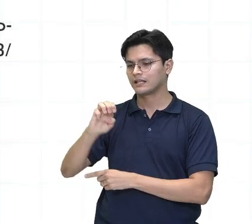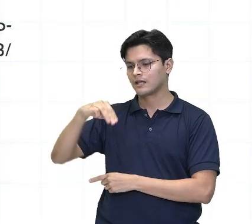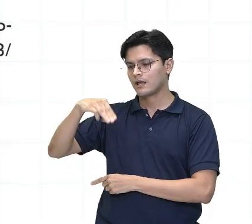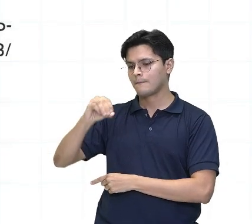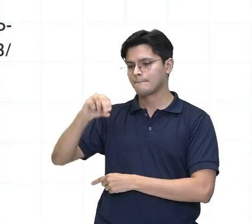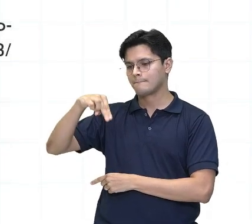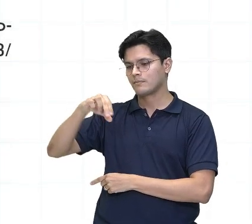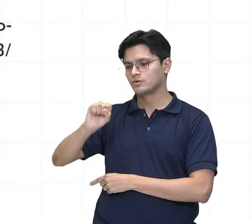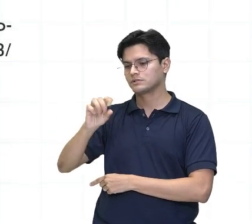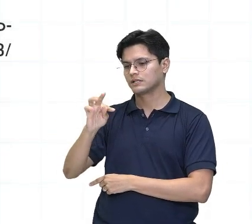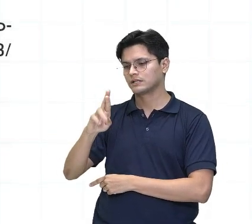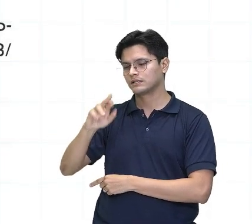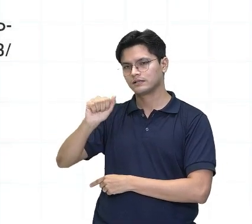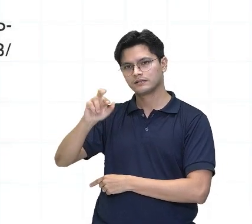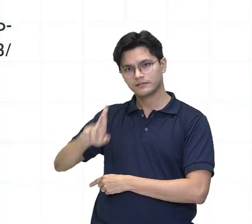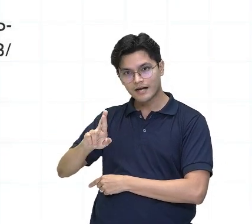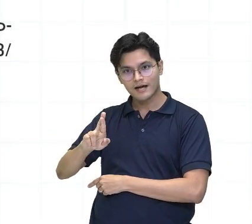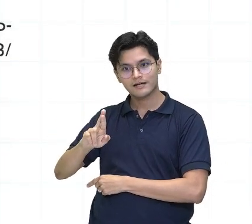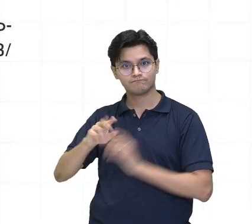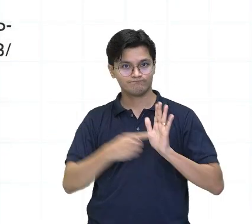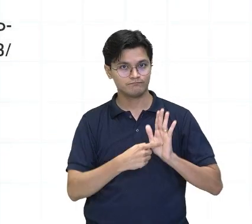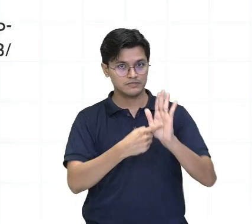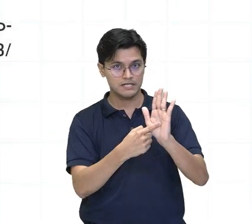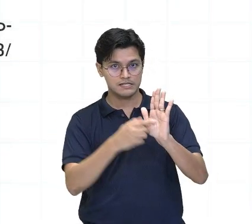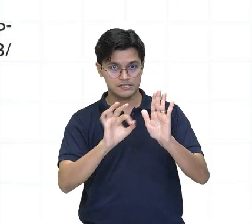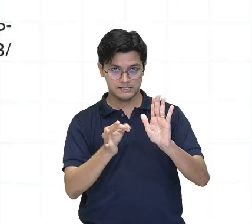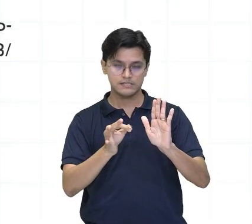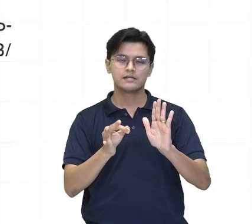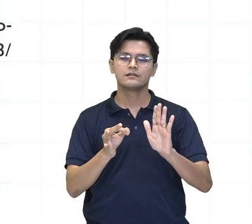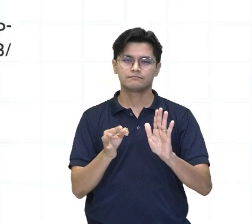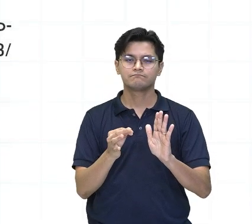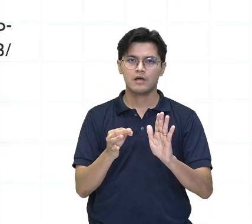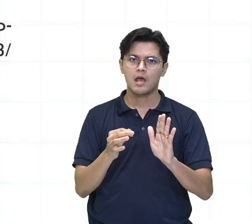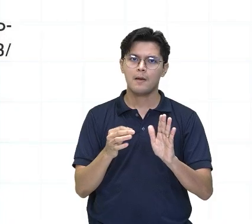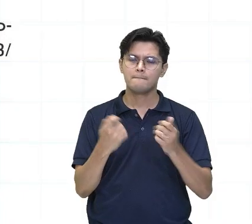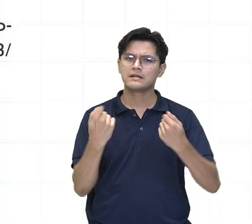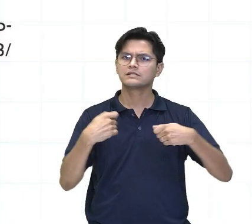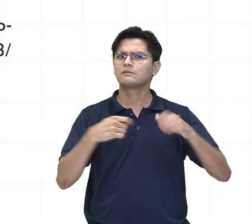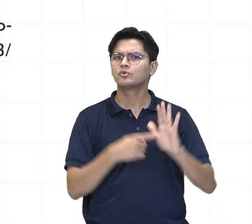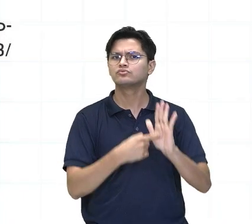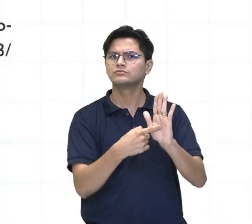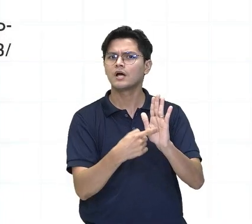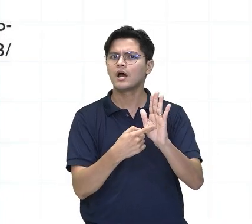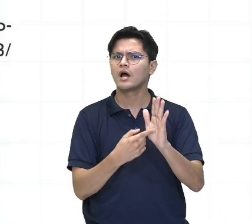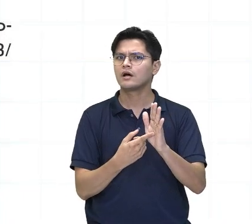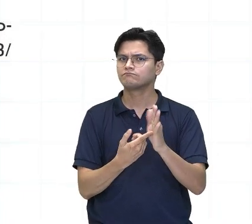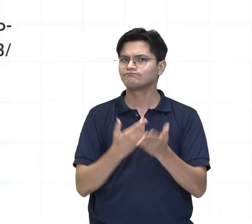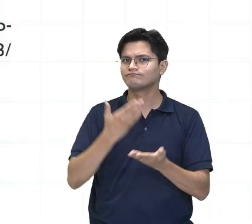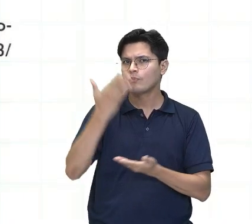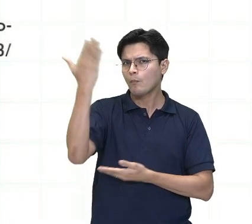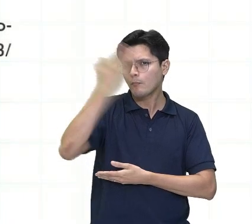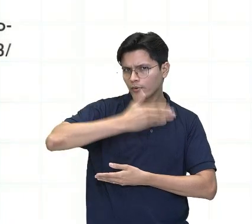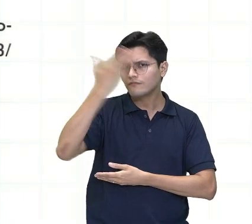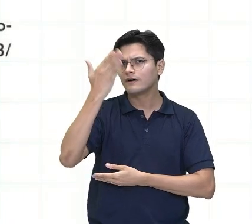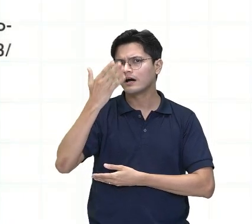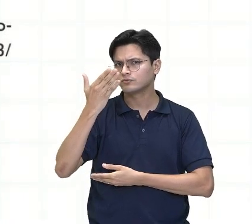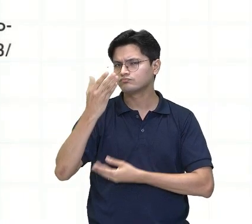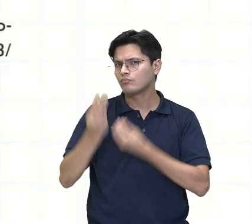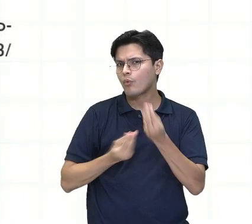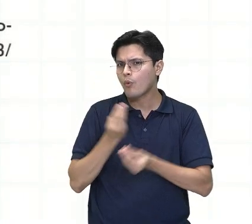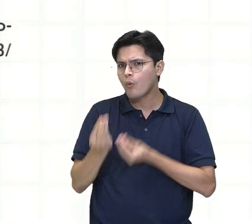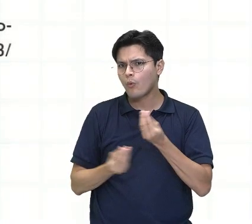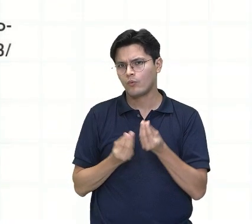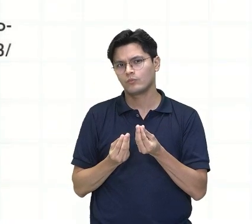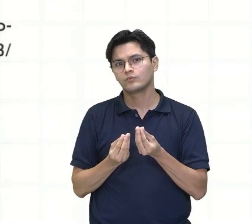olha só, o que ele fala? Que ele tem que ser demonstrado, comprovado, né? Olha só,